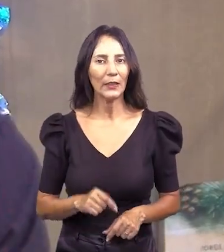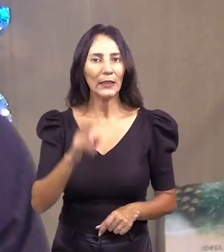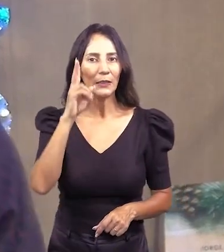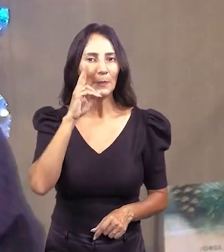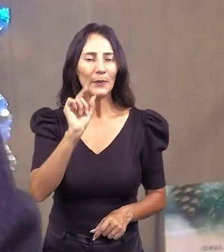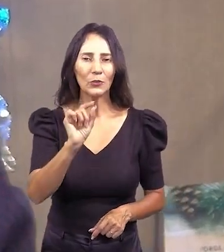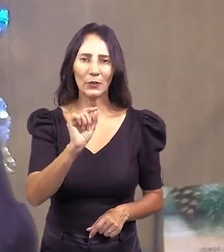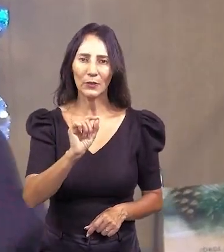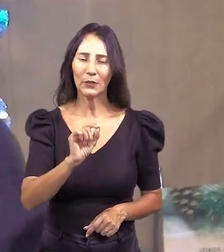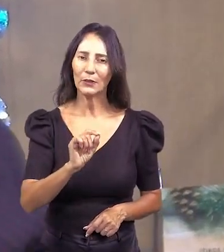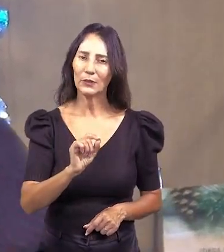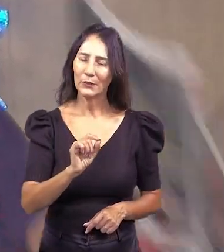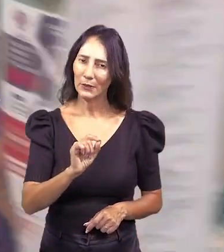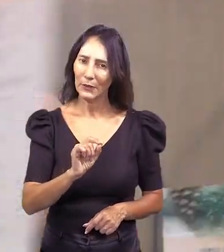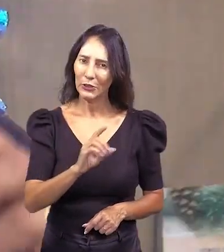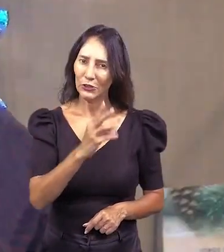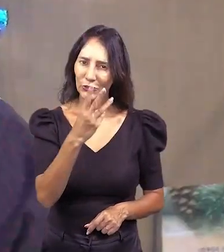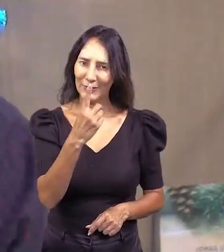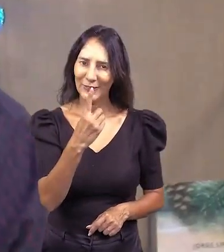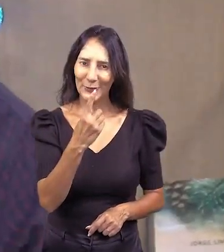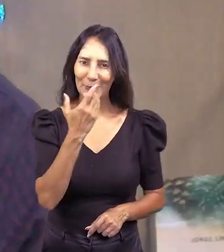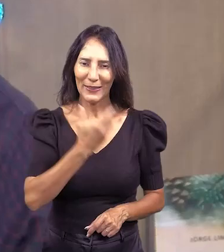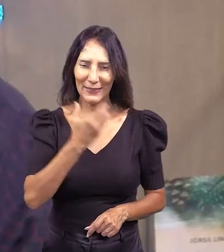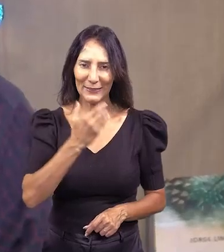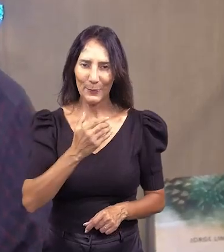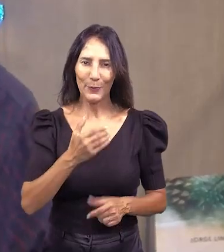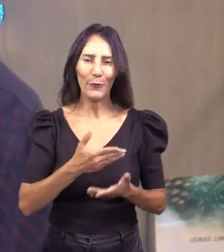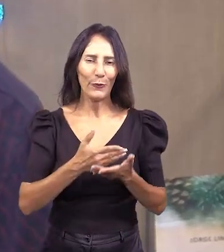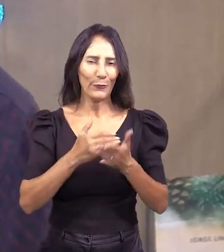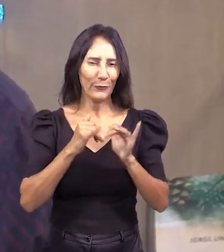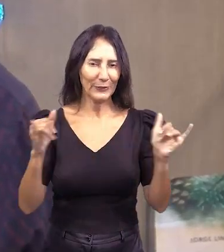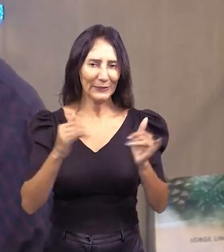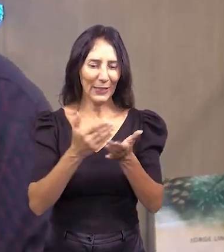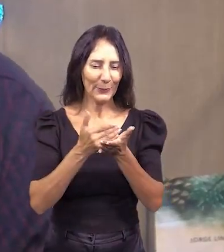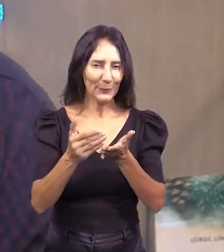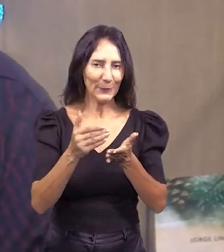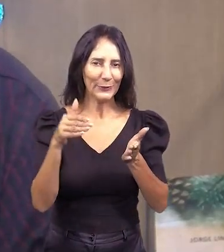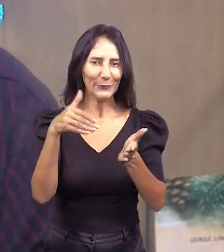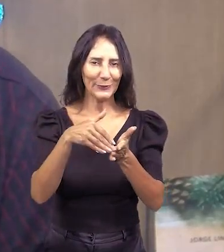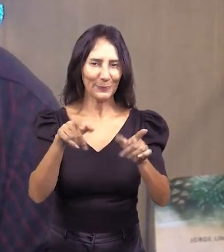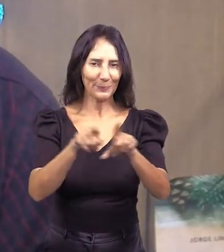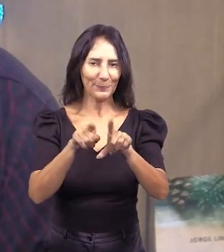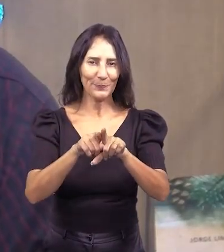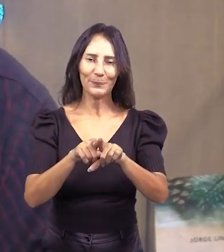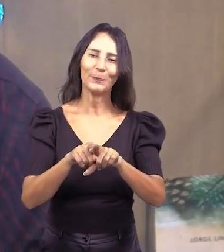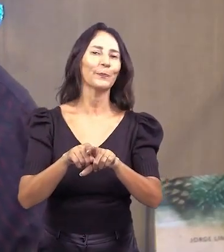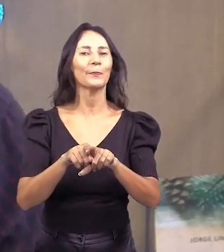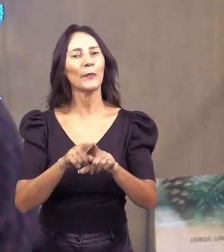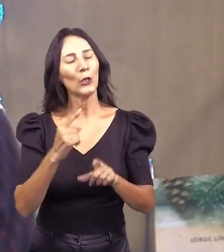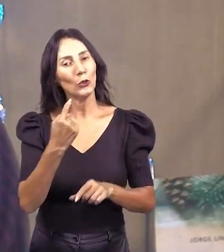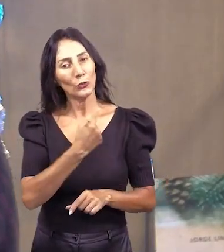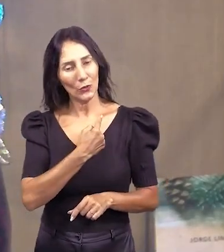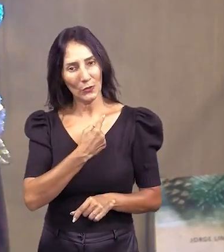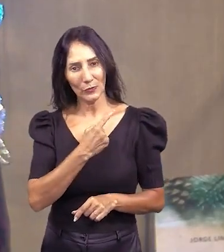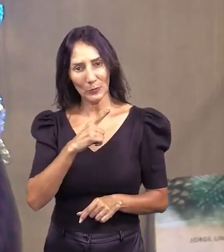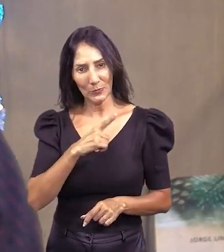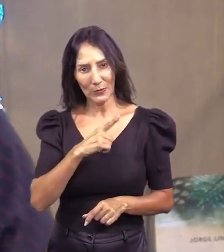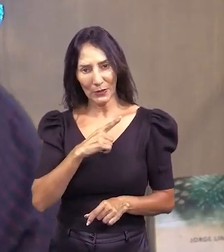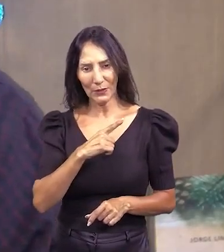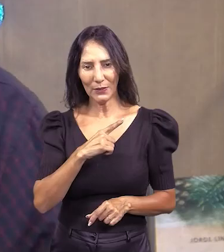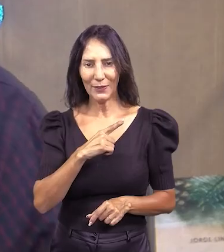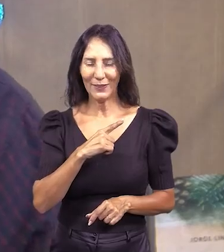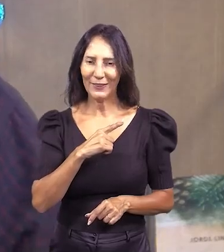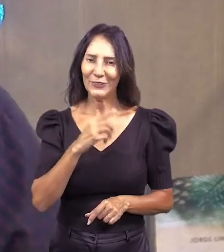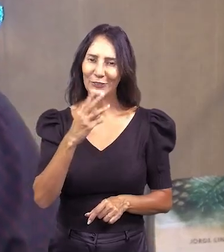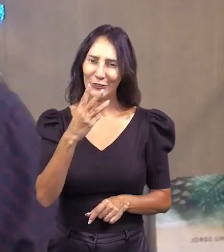Quero lembrar que nós vamos ter na passagem de ano, vou avisar agora no início do programa e também no final, tá? Nós vamos